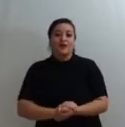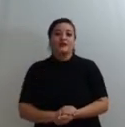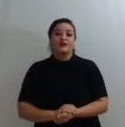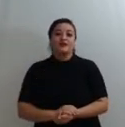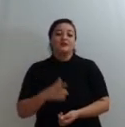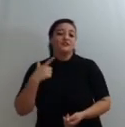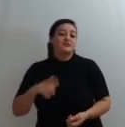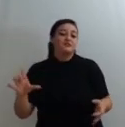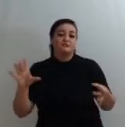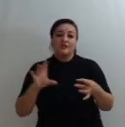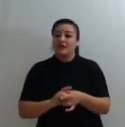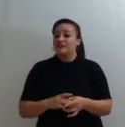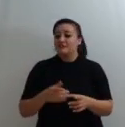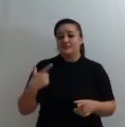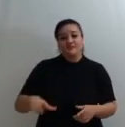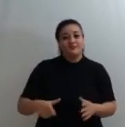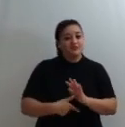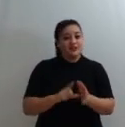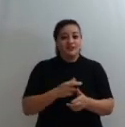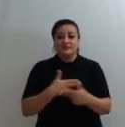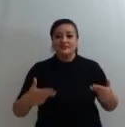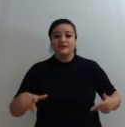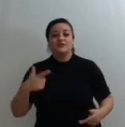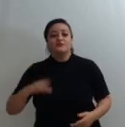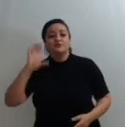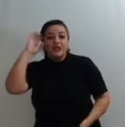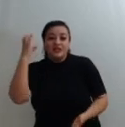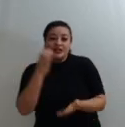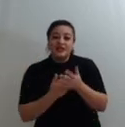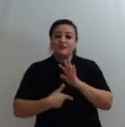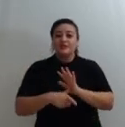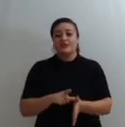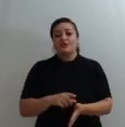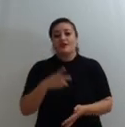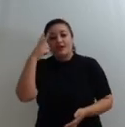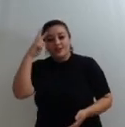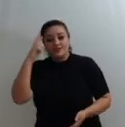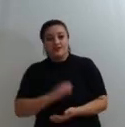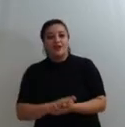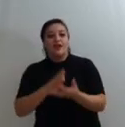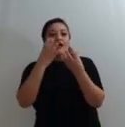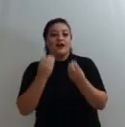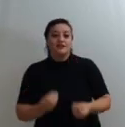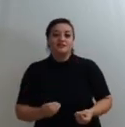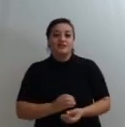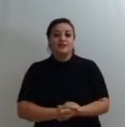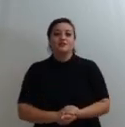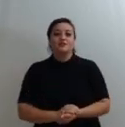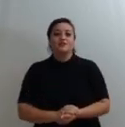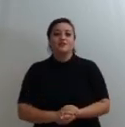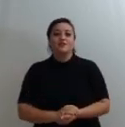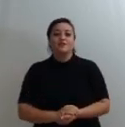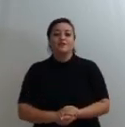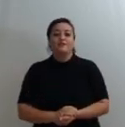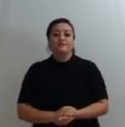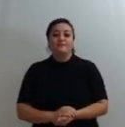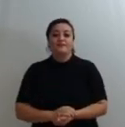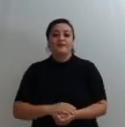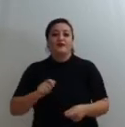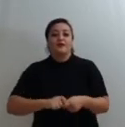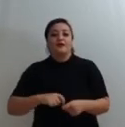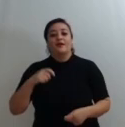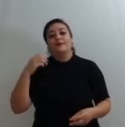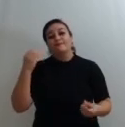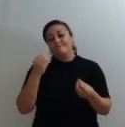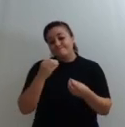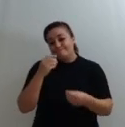sem antecedentes. Com aquela história de que aceitou fazer o transporte pela precária situação financeira. Recebe